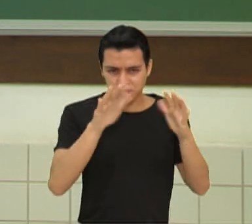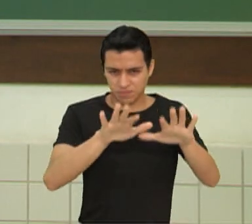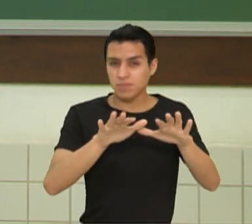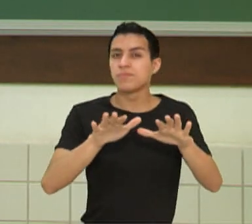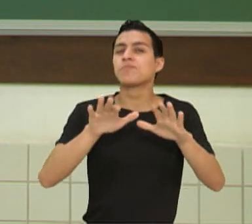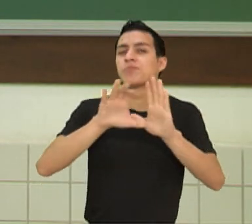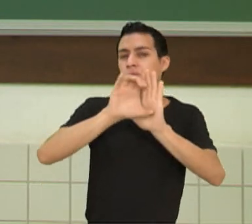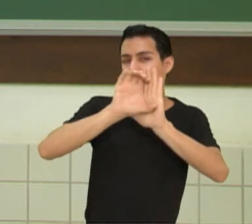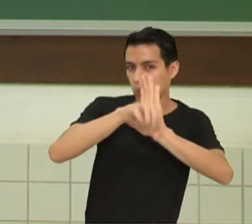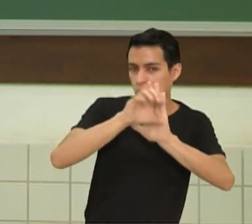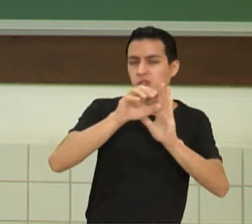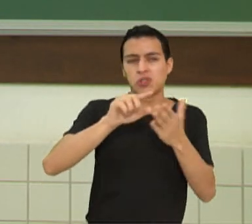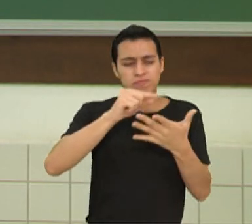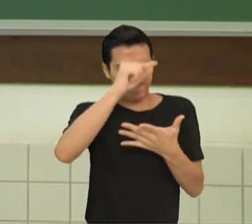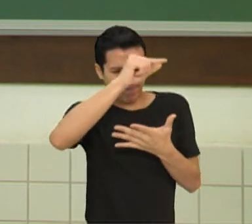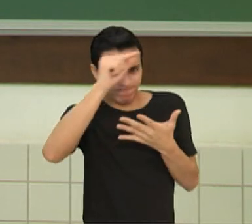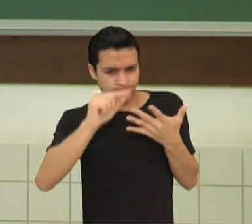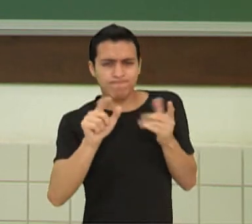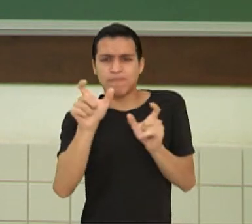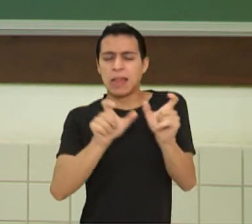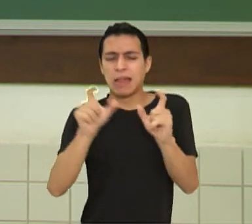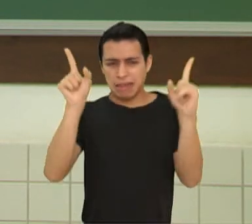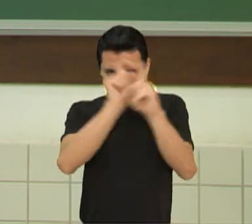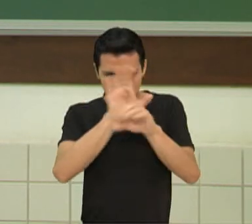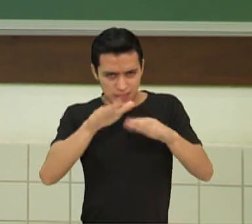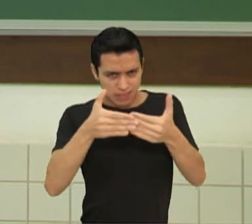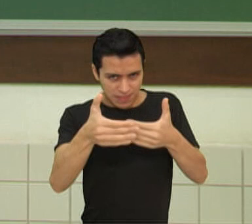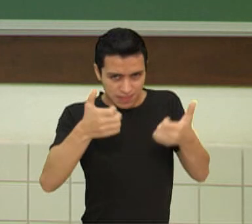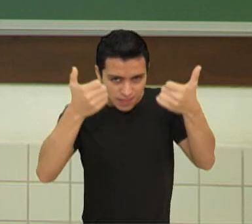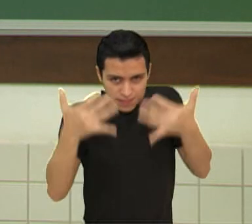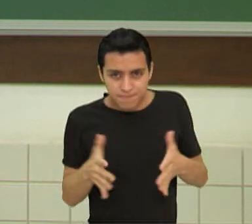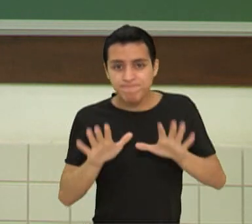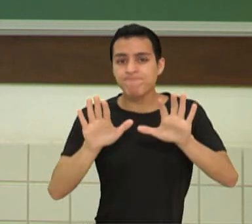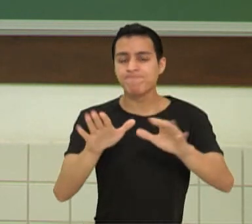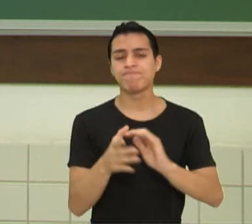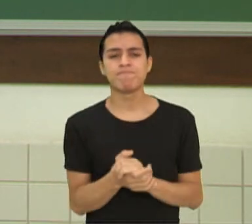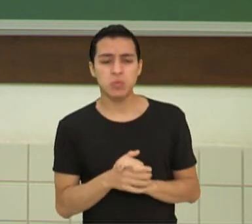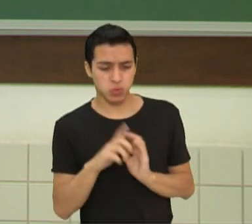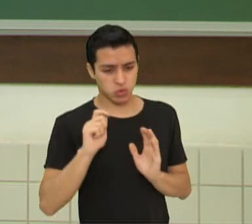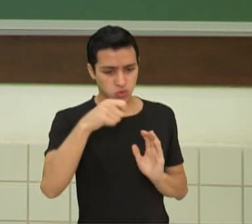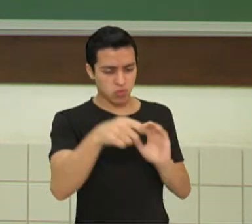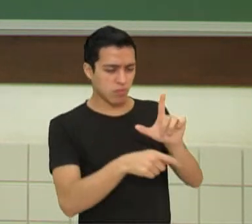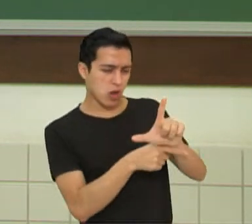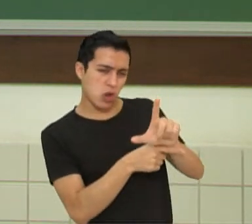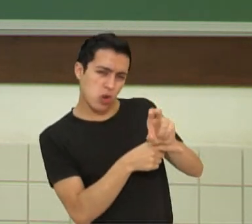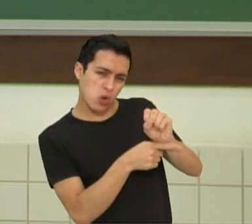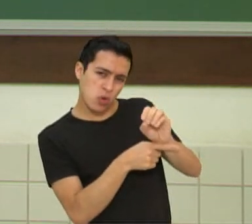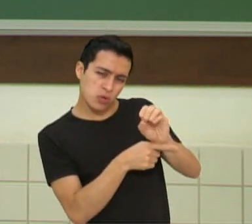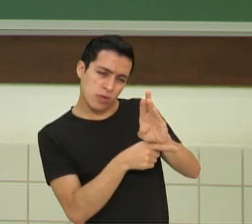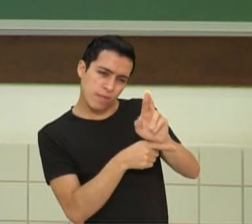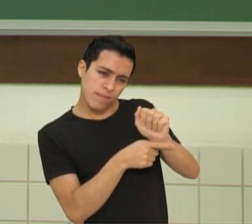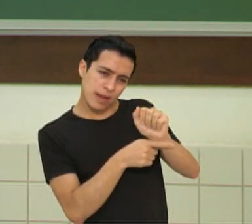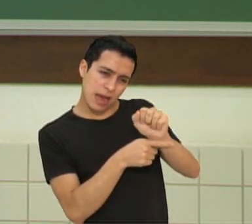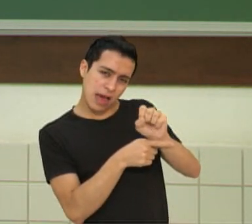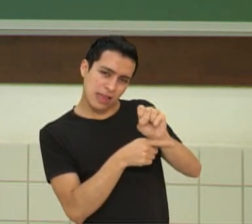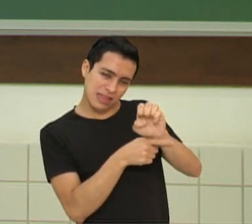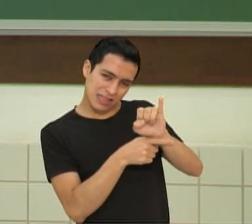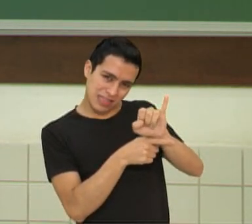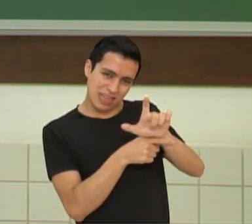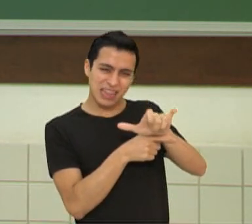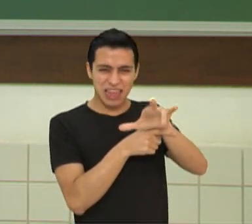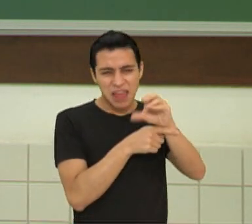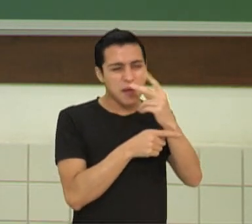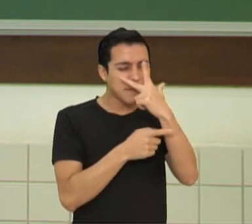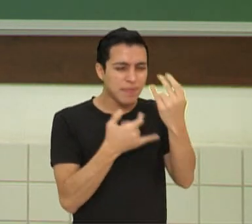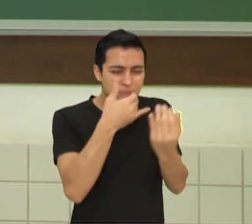entramos aí em vários termos difíceis aqui. Tá, então, quando está falando de luso-brasileiro, está falando ali um pouco meio